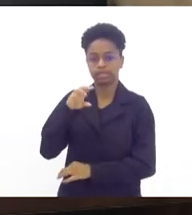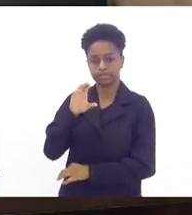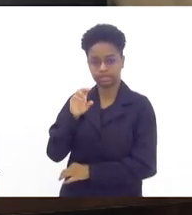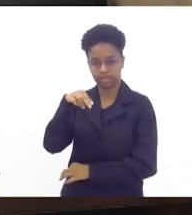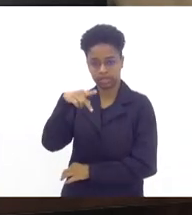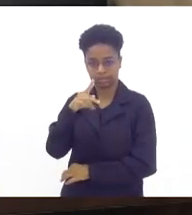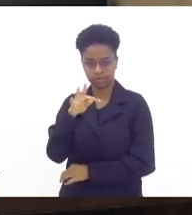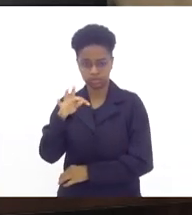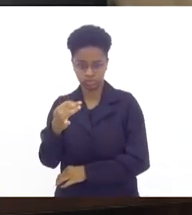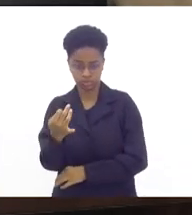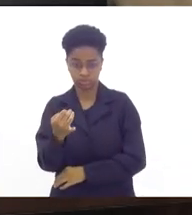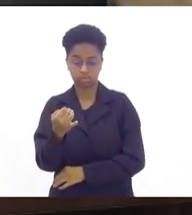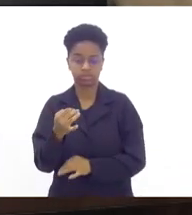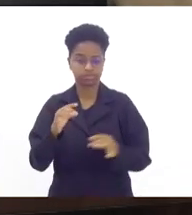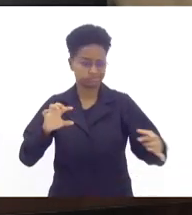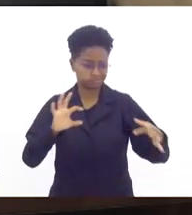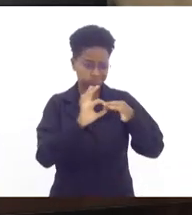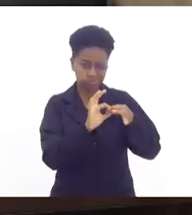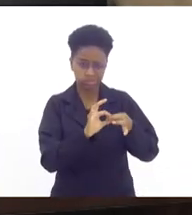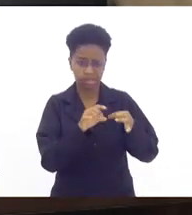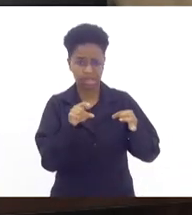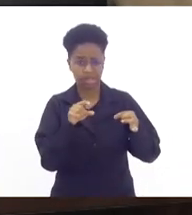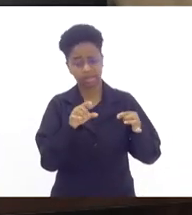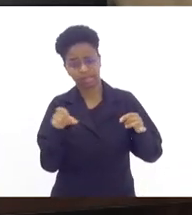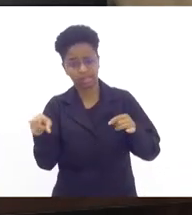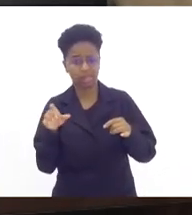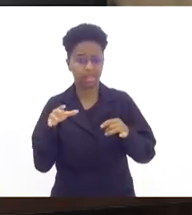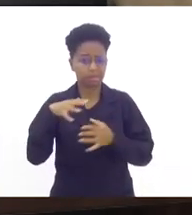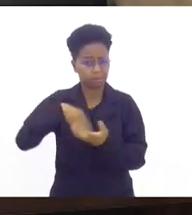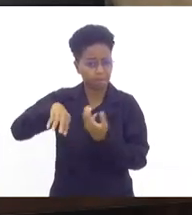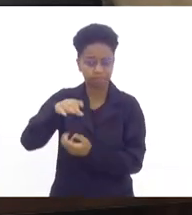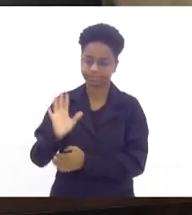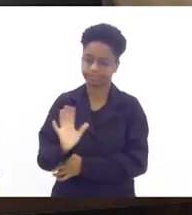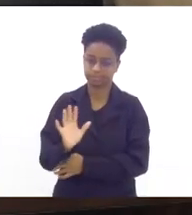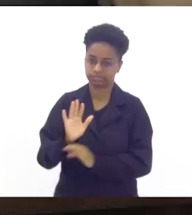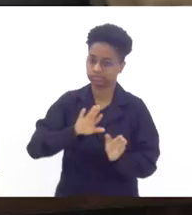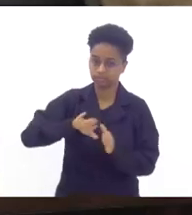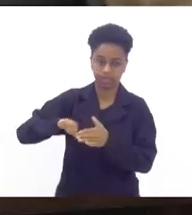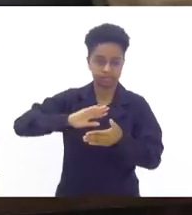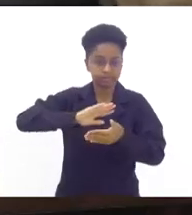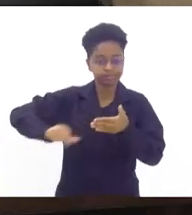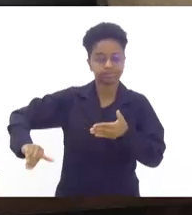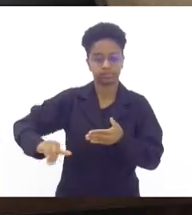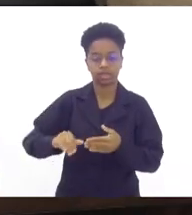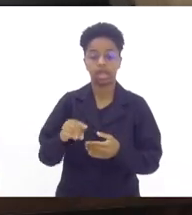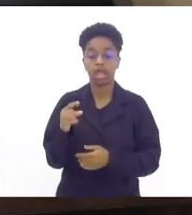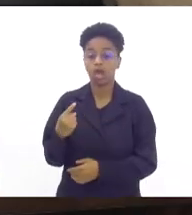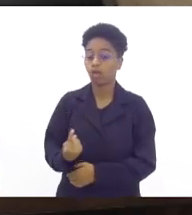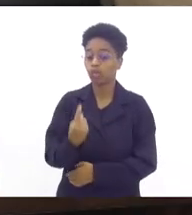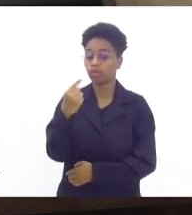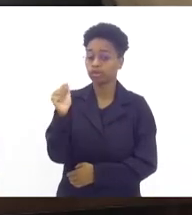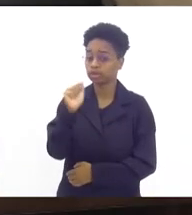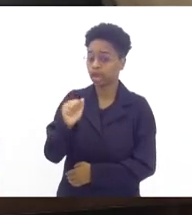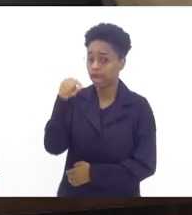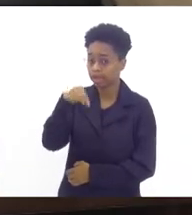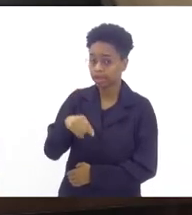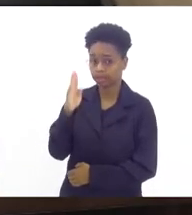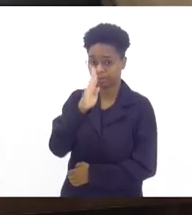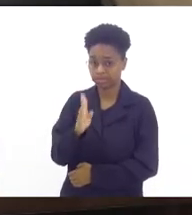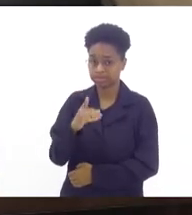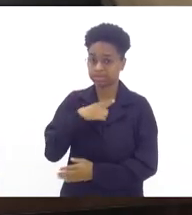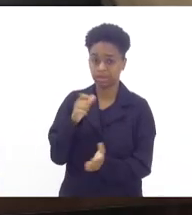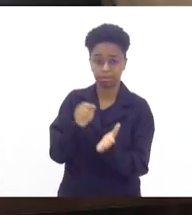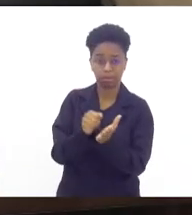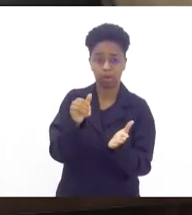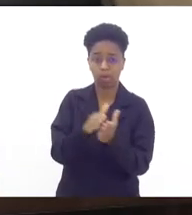então eu acho que é todo um trâmite ao e diga-se de passagem é a única associação do Brasil que é punida na